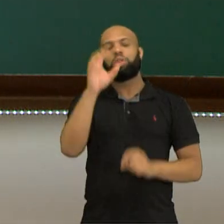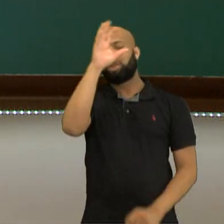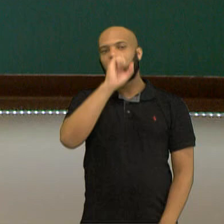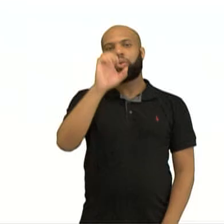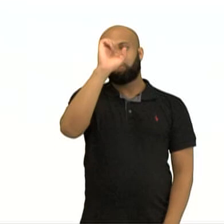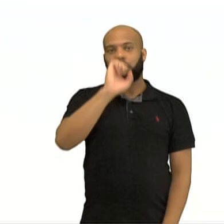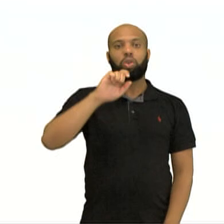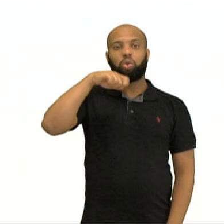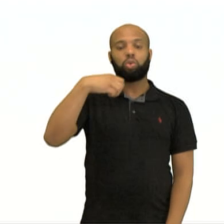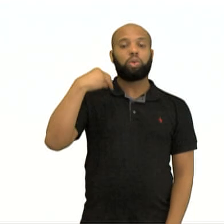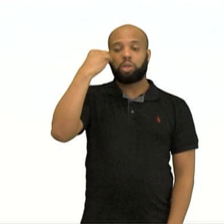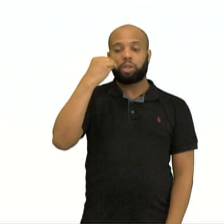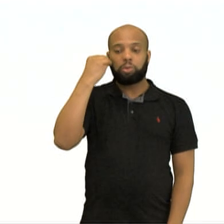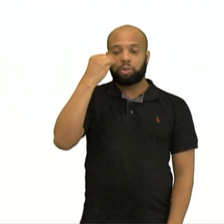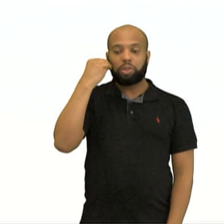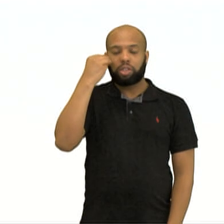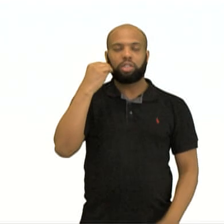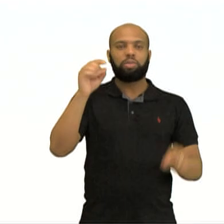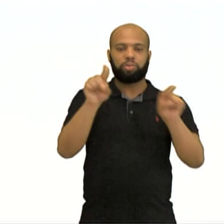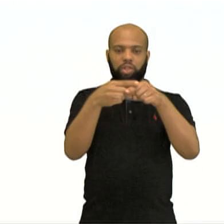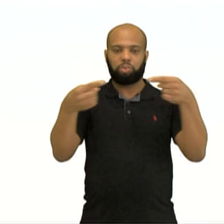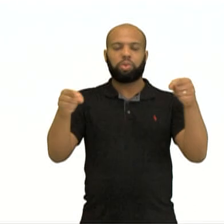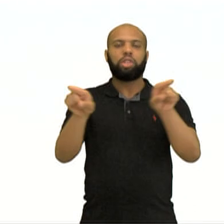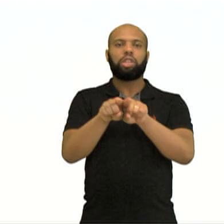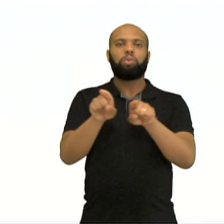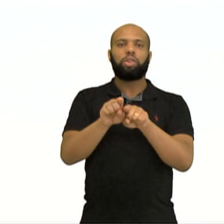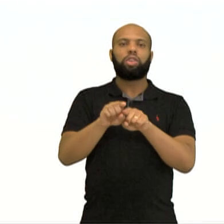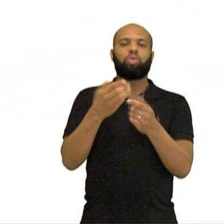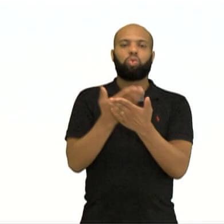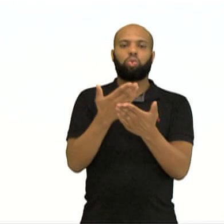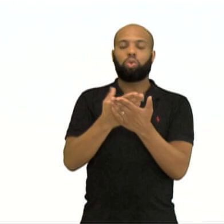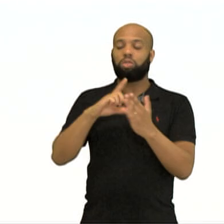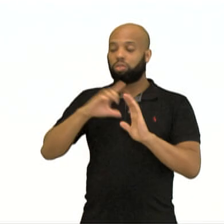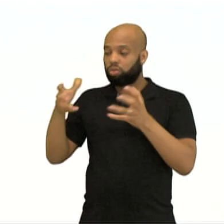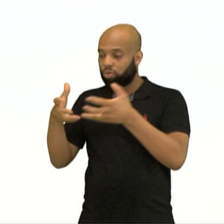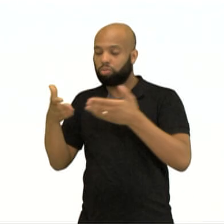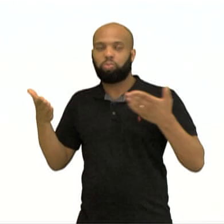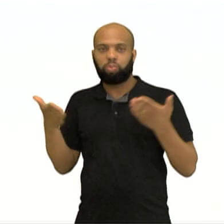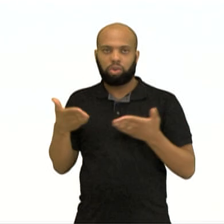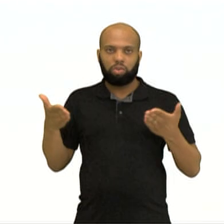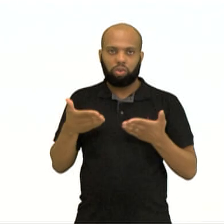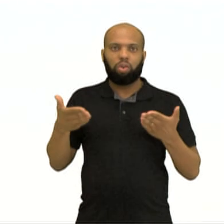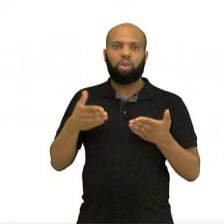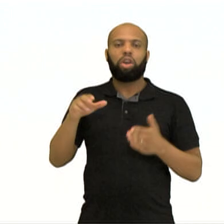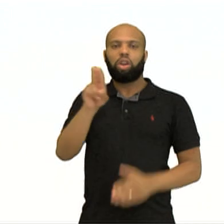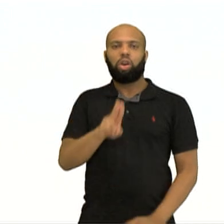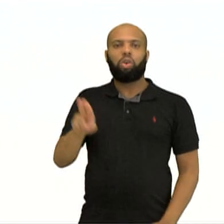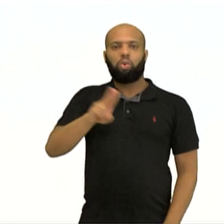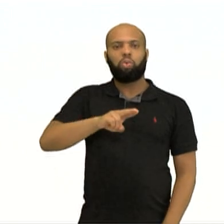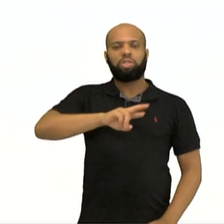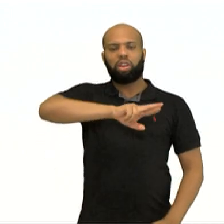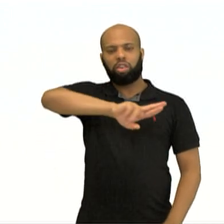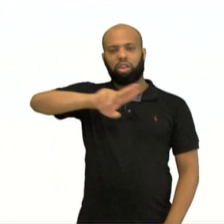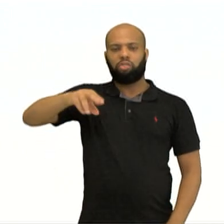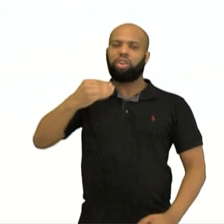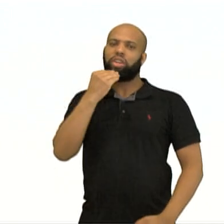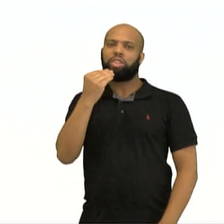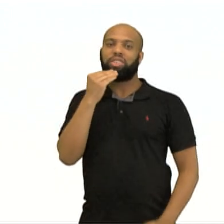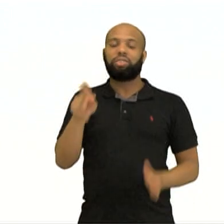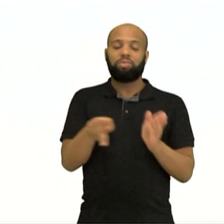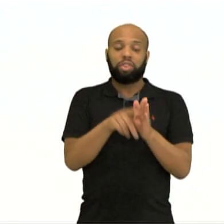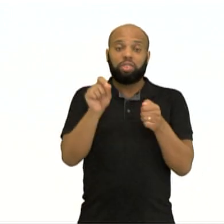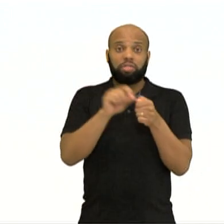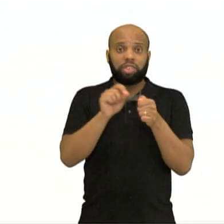falamos sobre experimentação musical e vimos que existem grupos nos dias de hoje que exploram as mais variadas possibilidades de